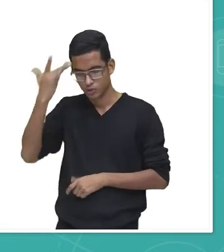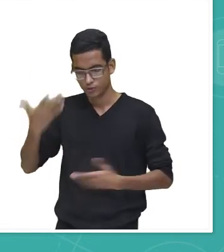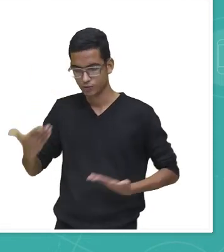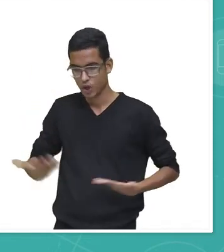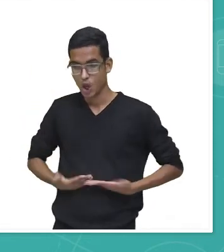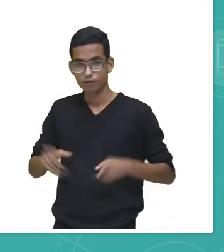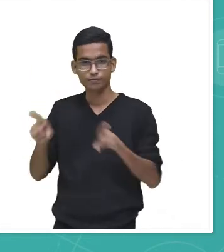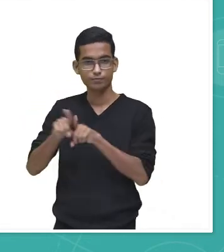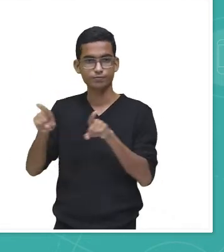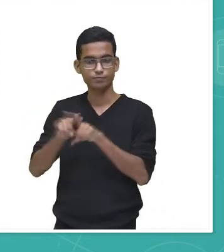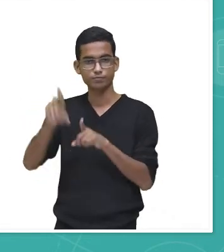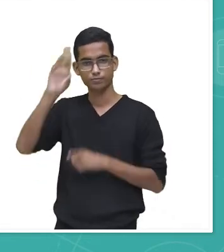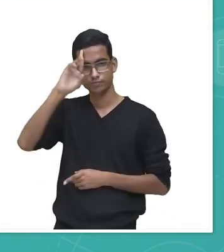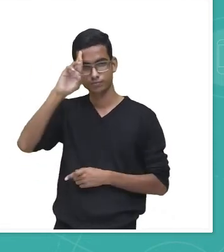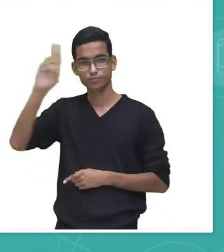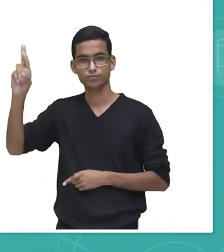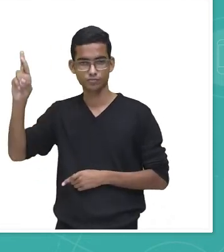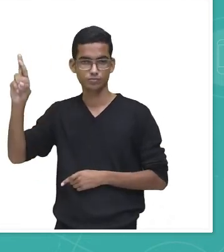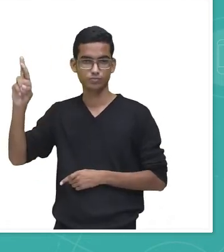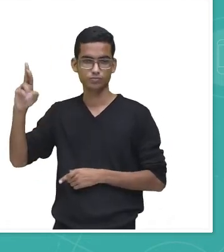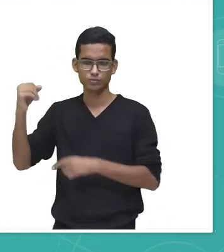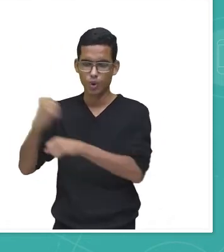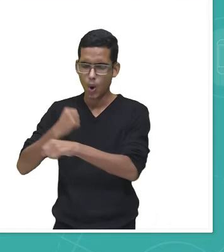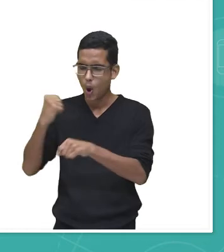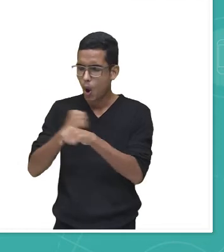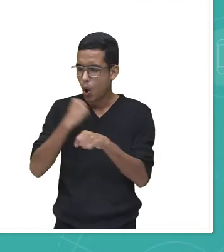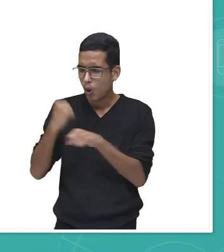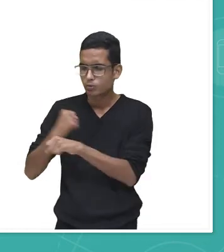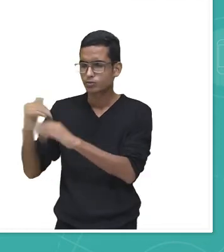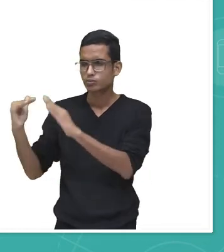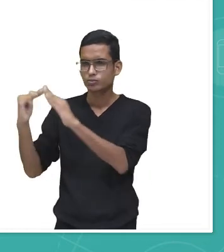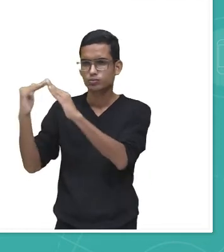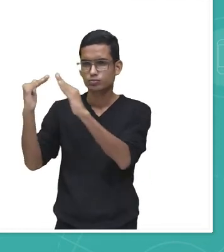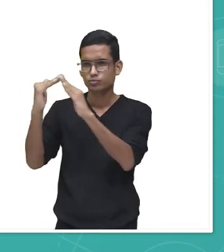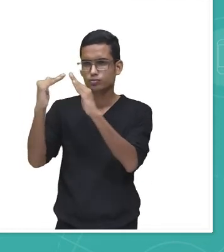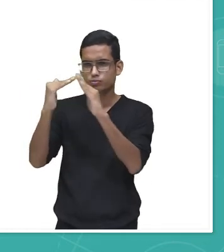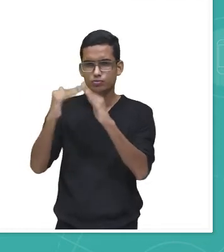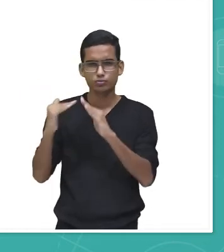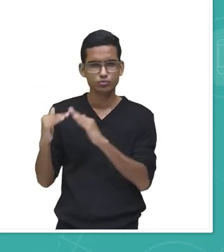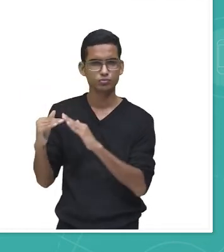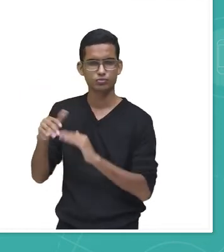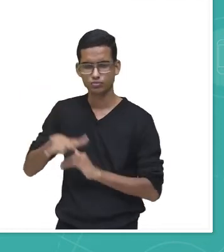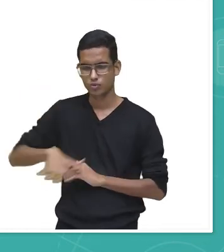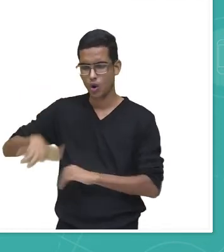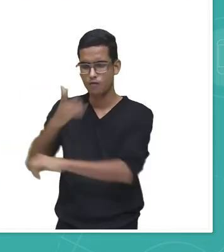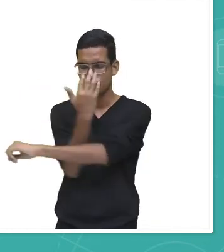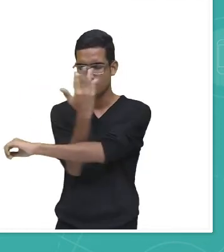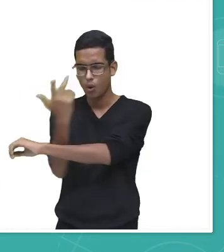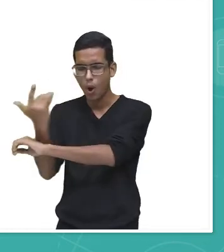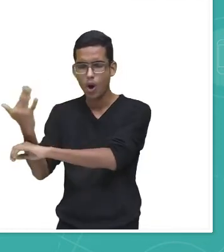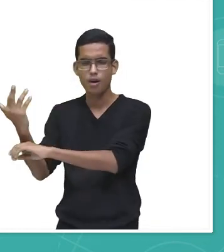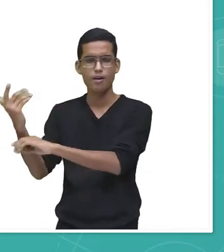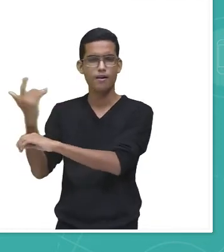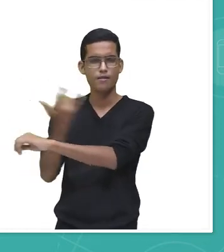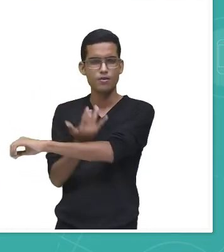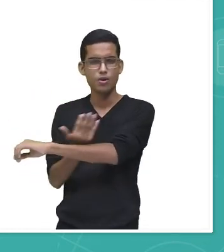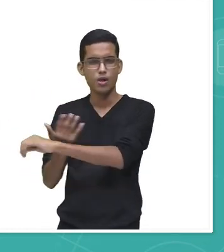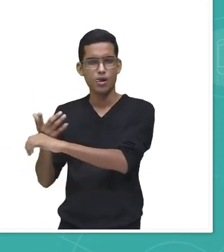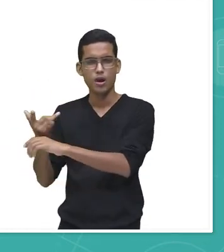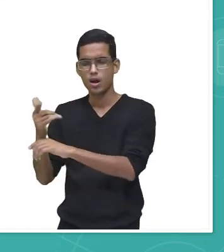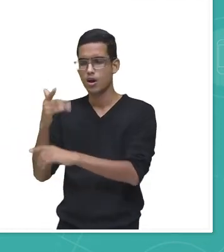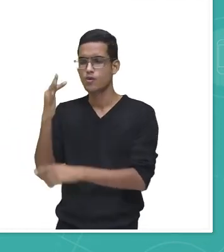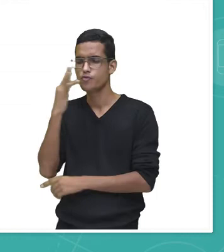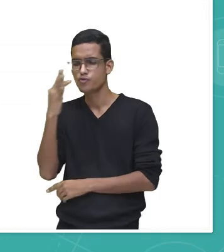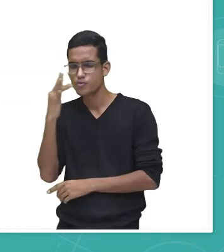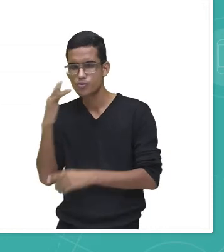Eram constituídas de pastos. Animais, as florestas estavam todas nessas áreas. E daqui se colhiam frutos e raízes. Tem uma